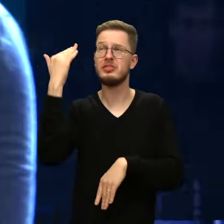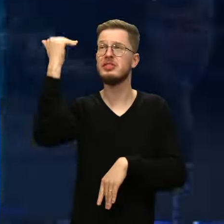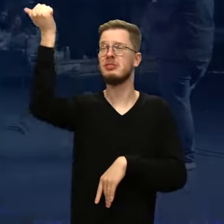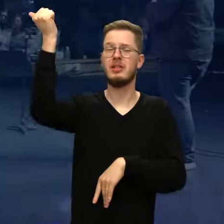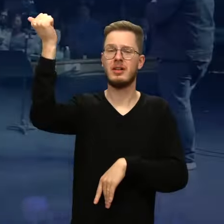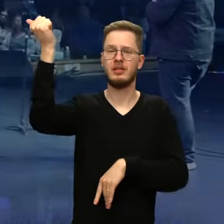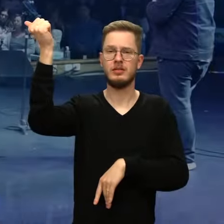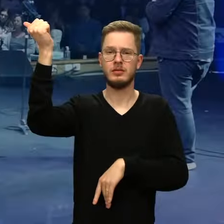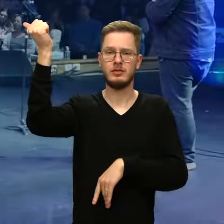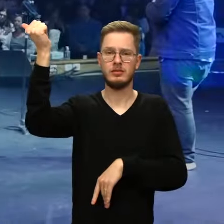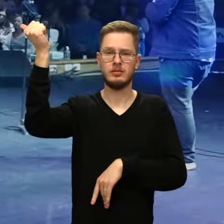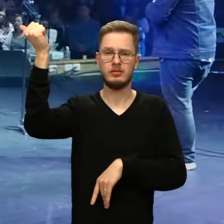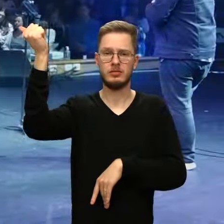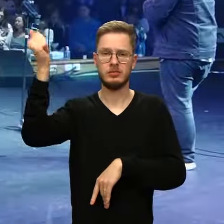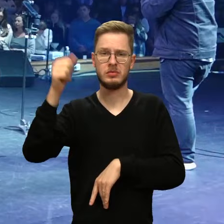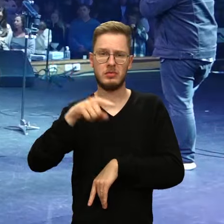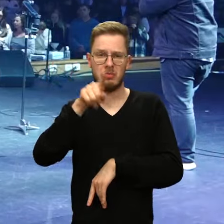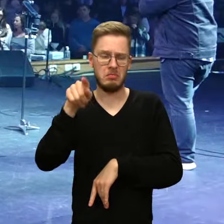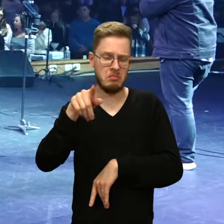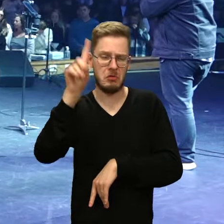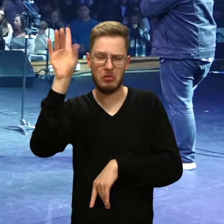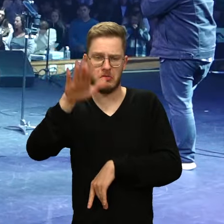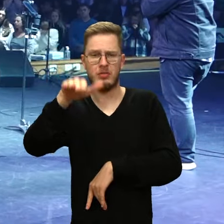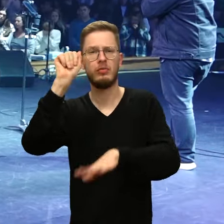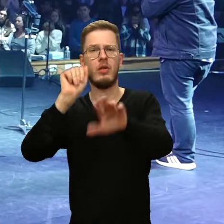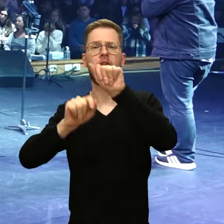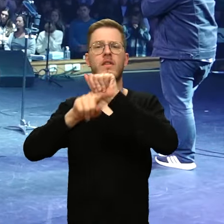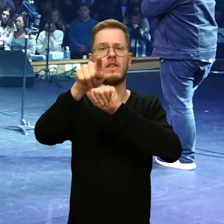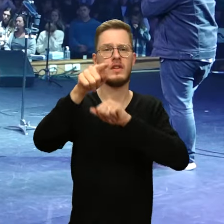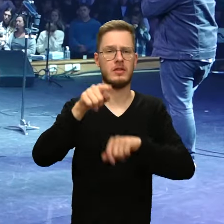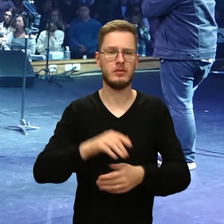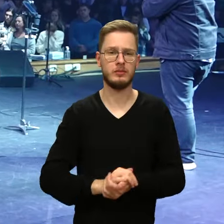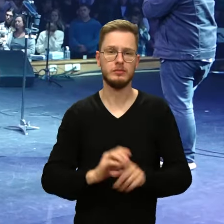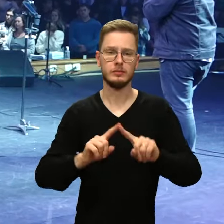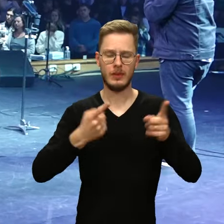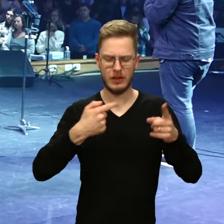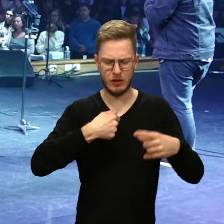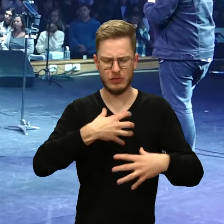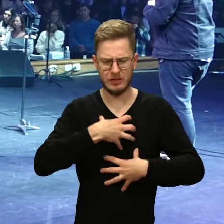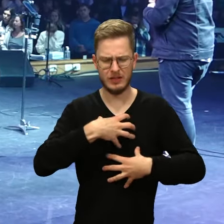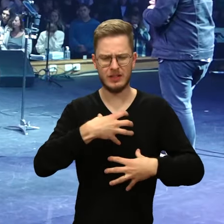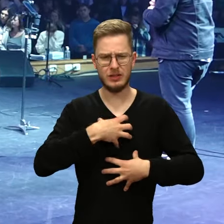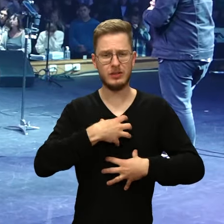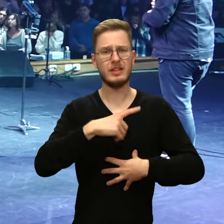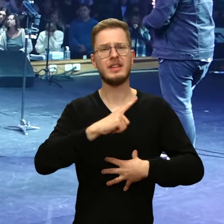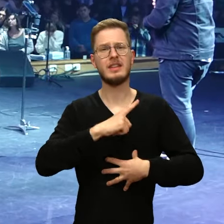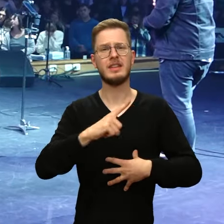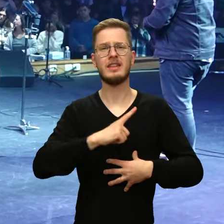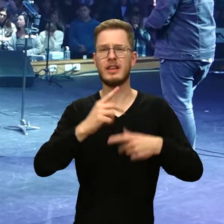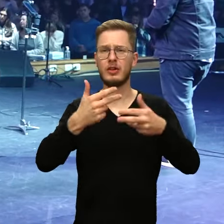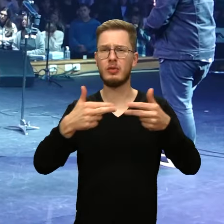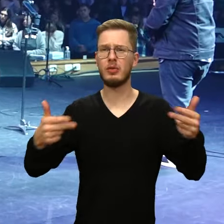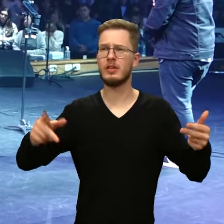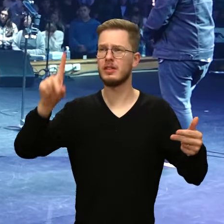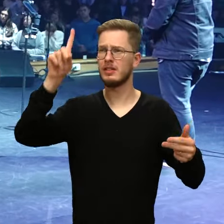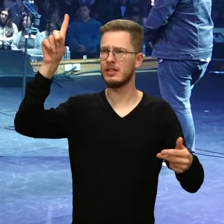Deus chamou você para tomar. Mas eu sinto no meu coração agora que tem coisas que o Senhor está